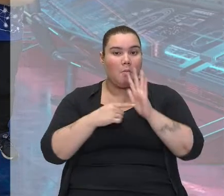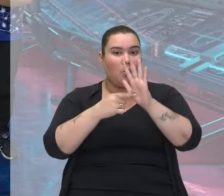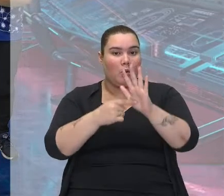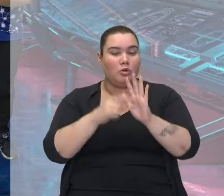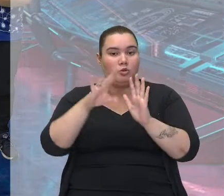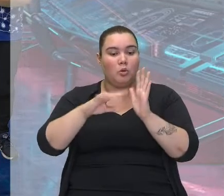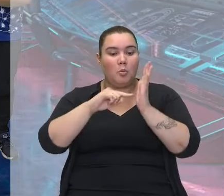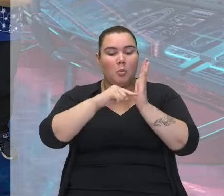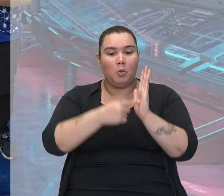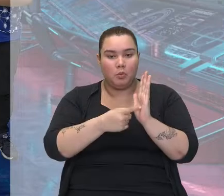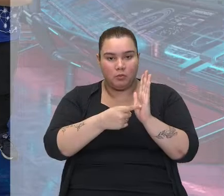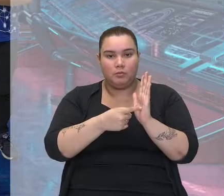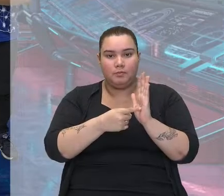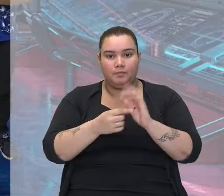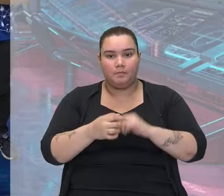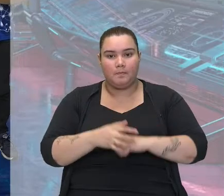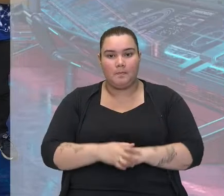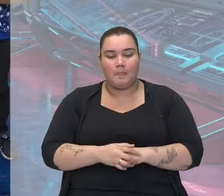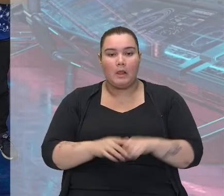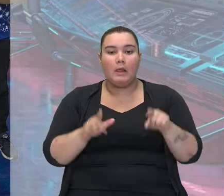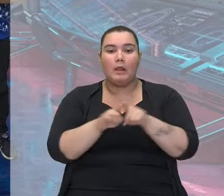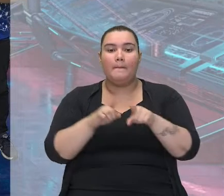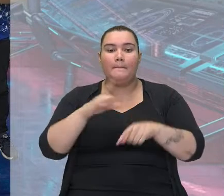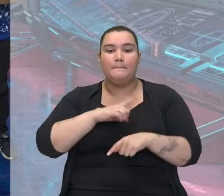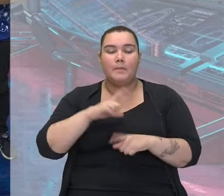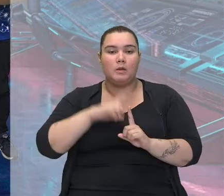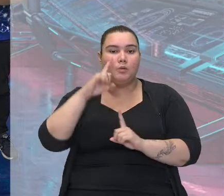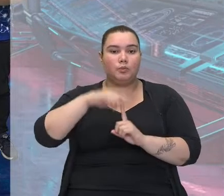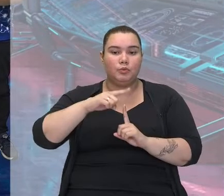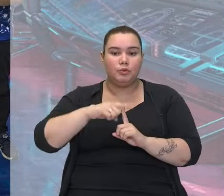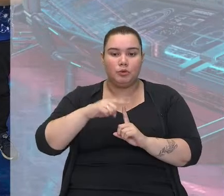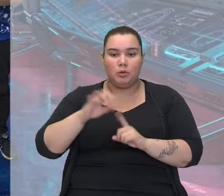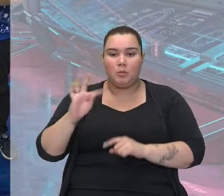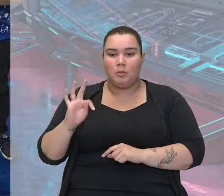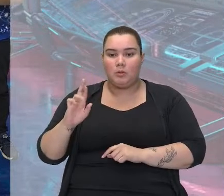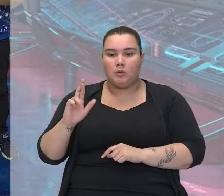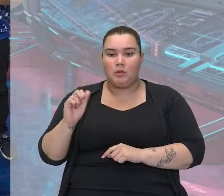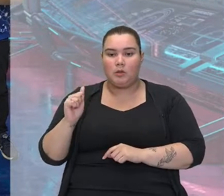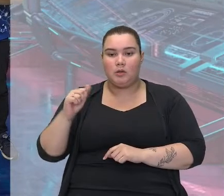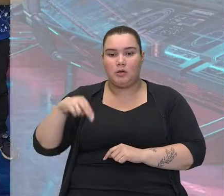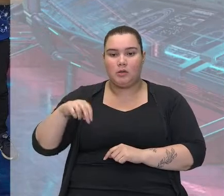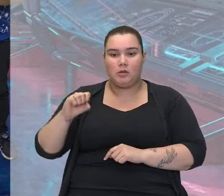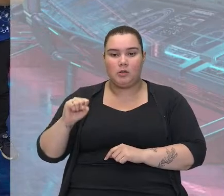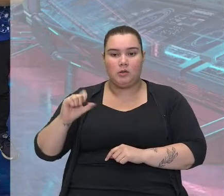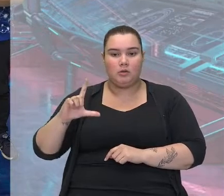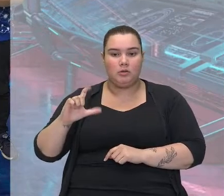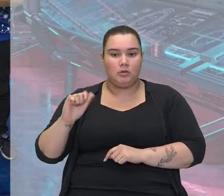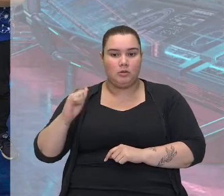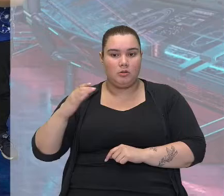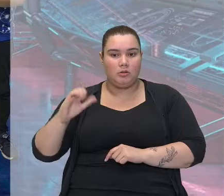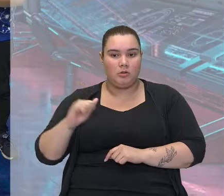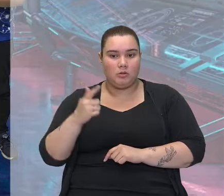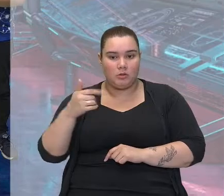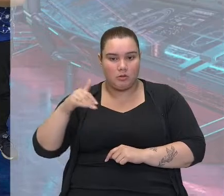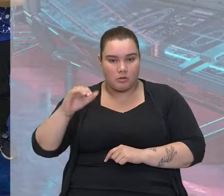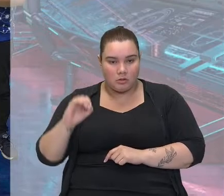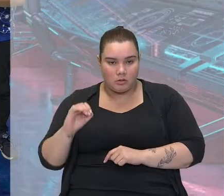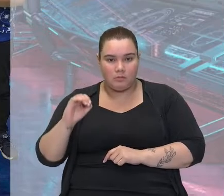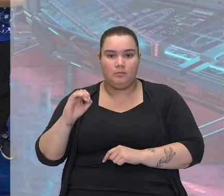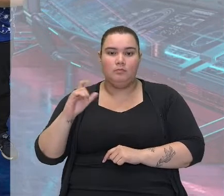E aí nós temos também a translação, né? Na translação aqui, ó, a Terra refere-se ao